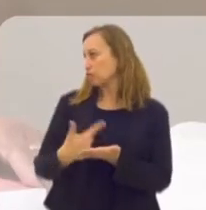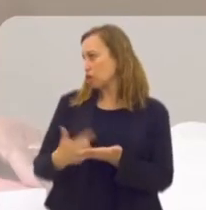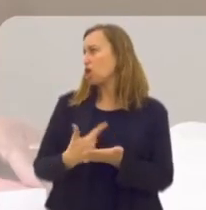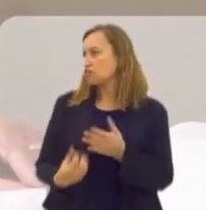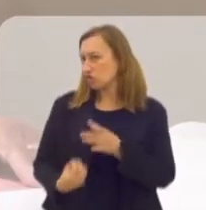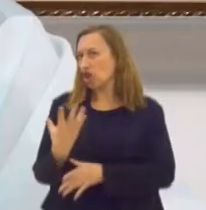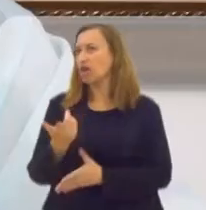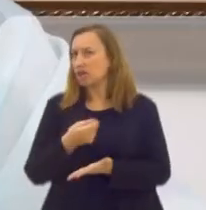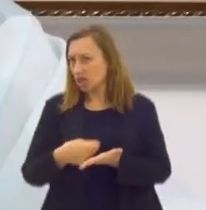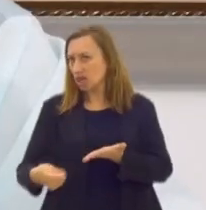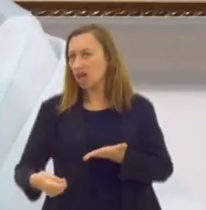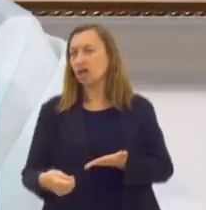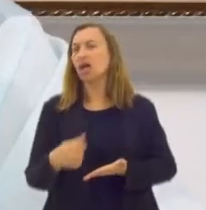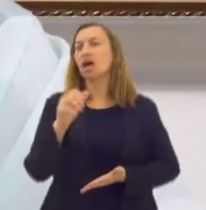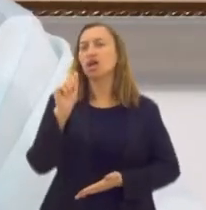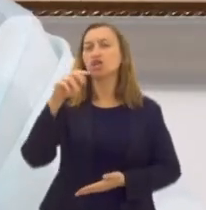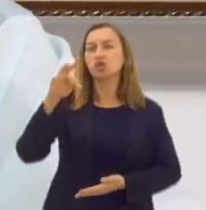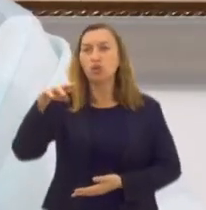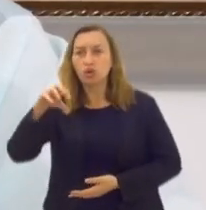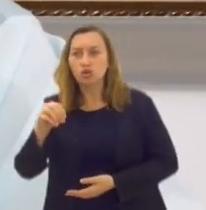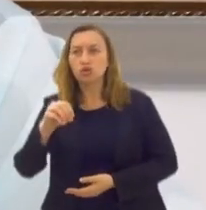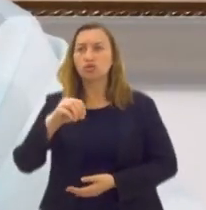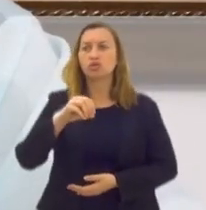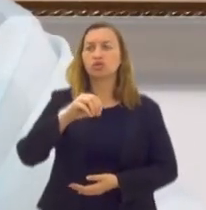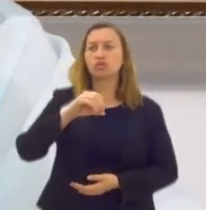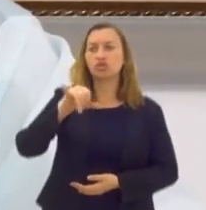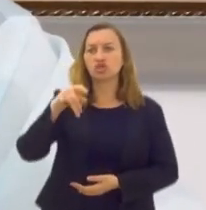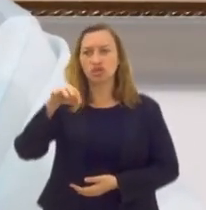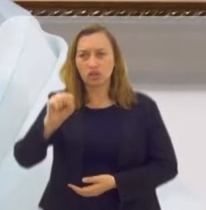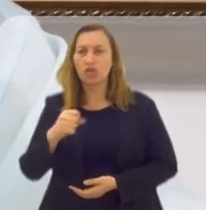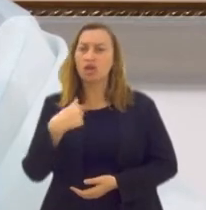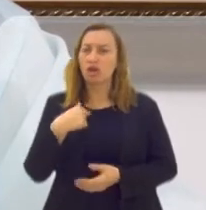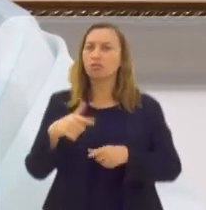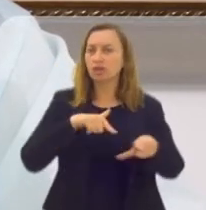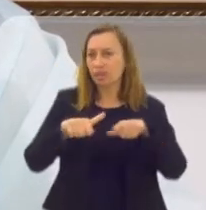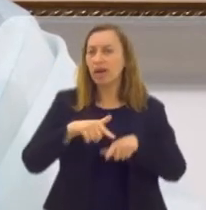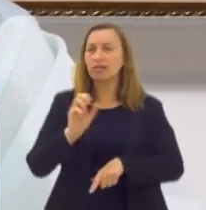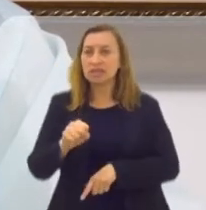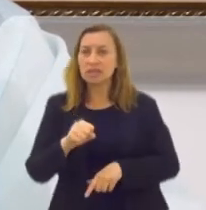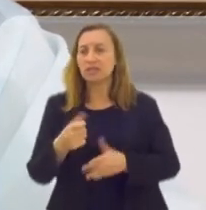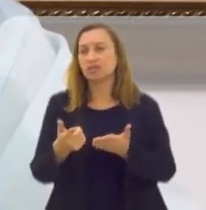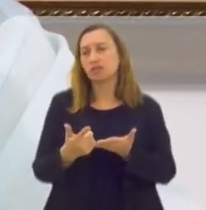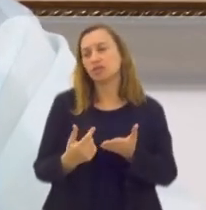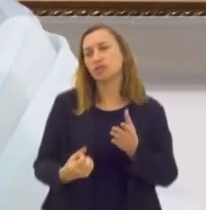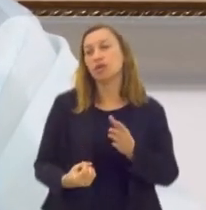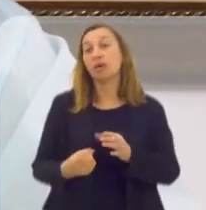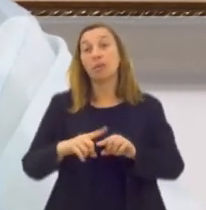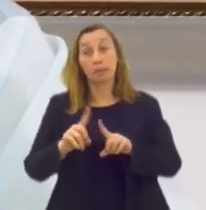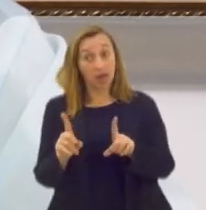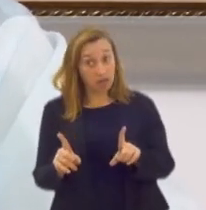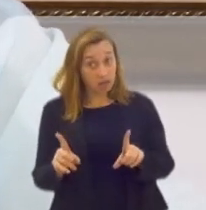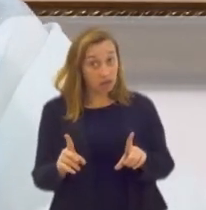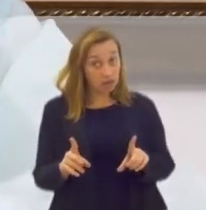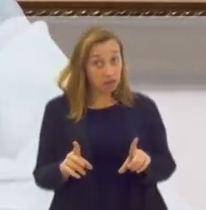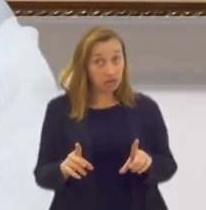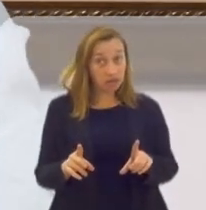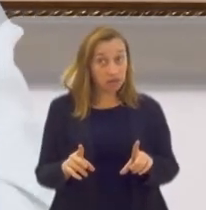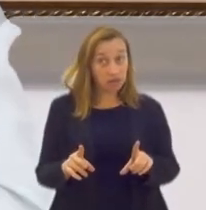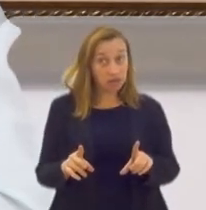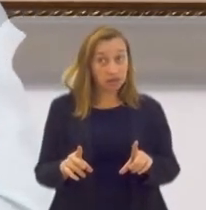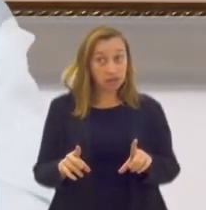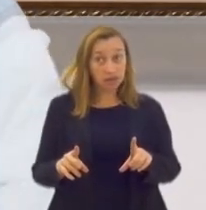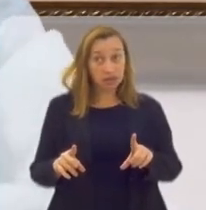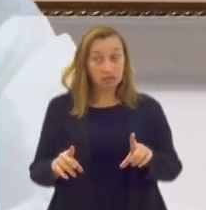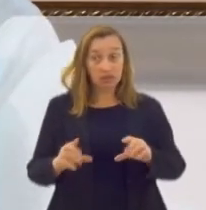livro psicografado pelo Espírito Antônio de Jesus. Eu trabalho com a psicografia, mas lembrando isso, né?